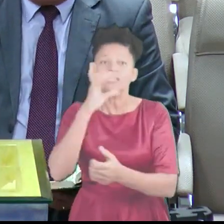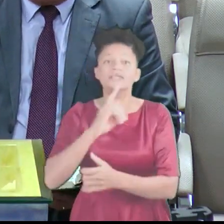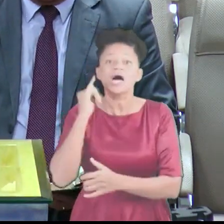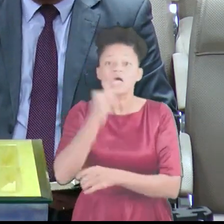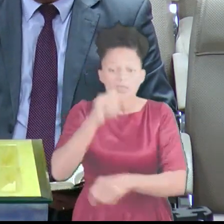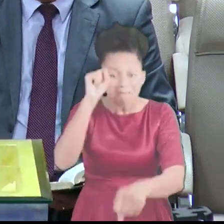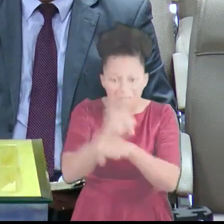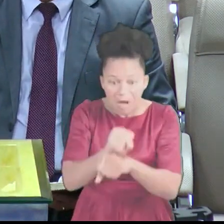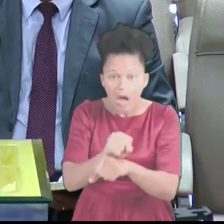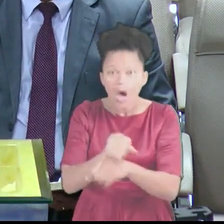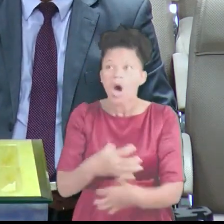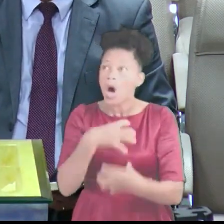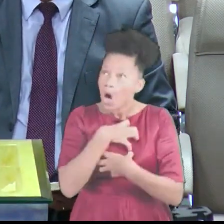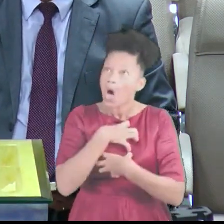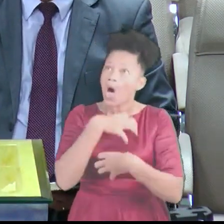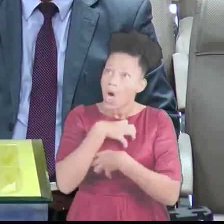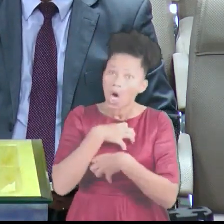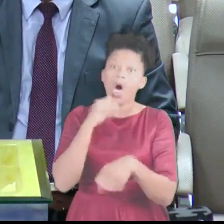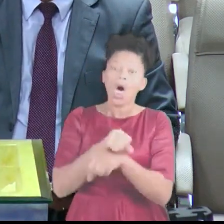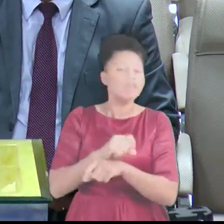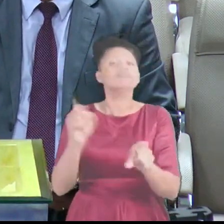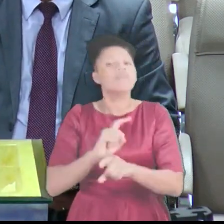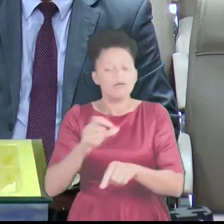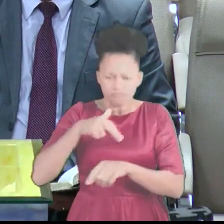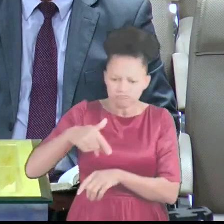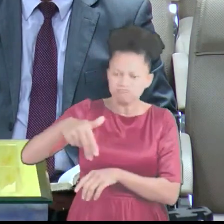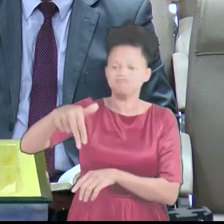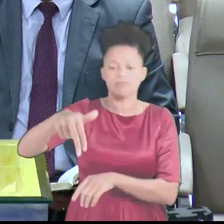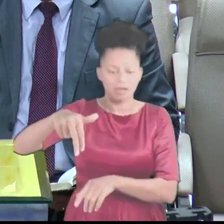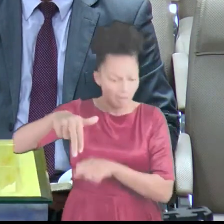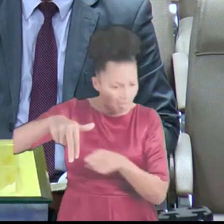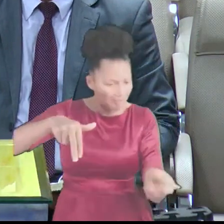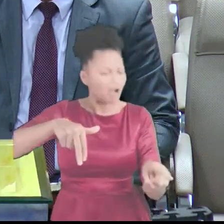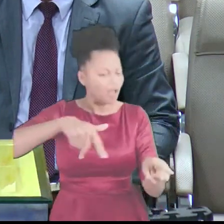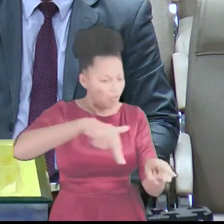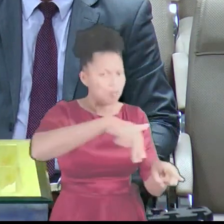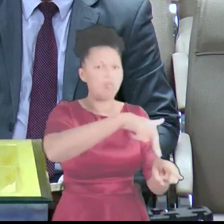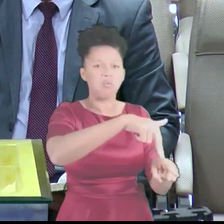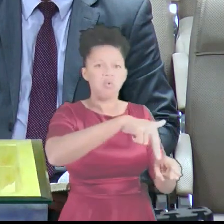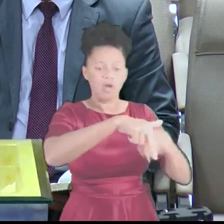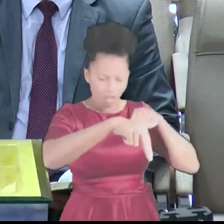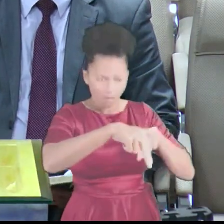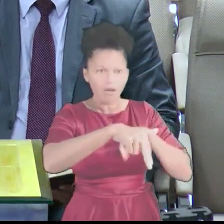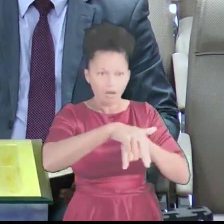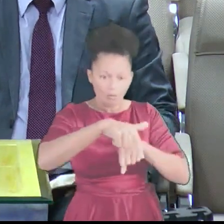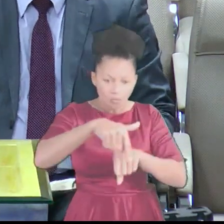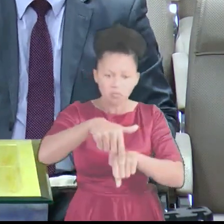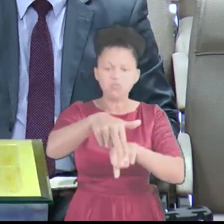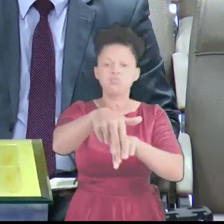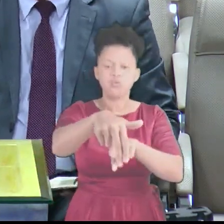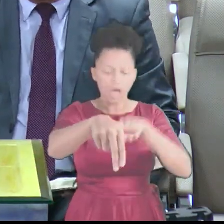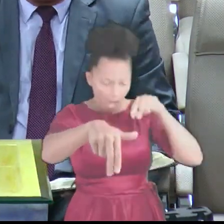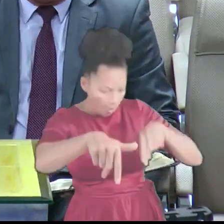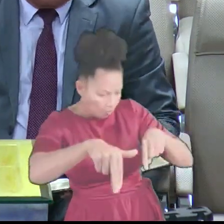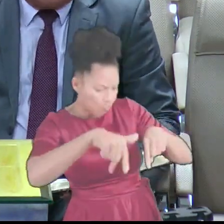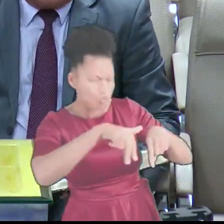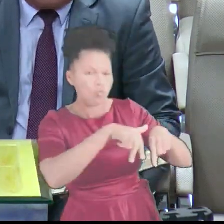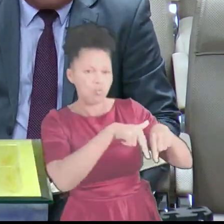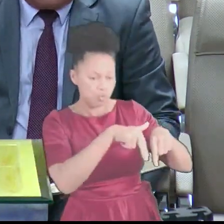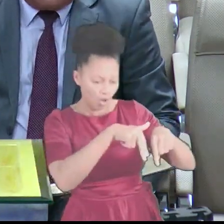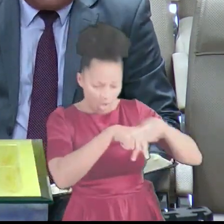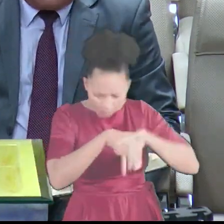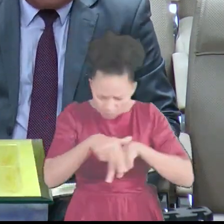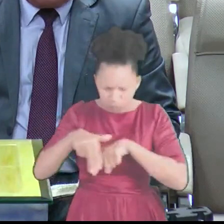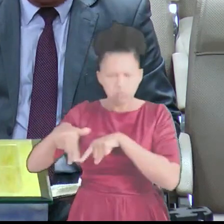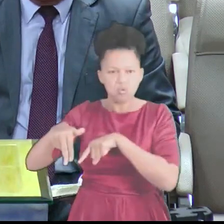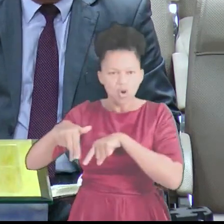para ficar parado, é para andar para lá, é para andar para cá, é para andar ali, é para andar